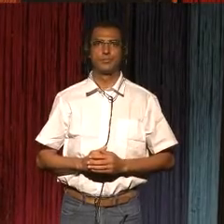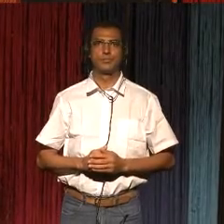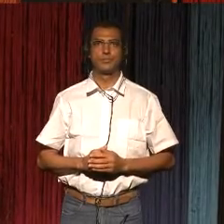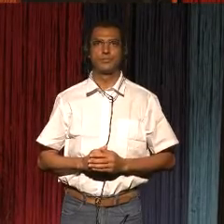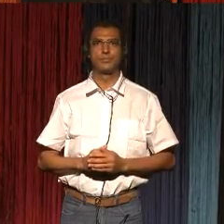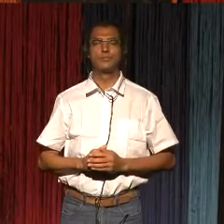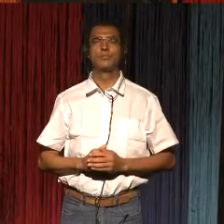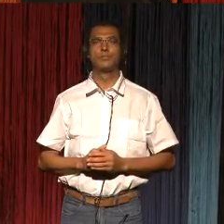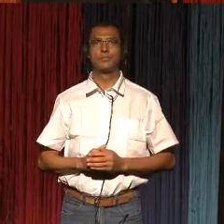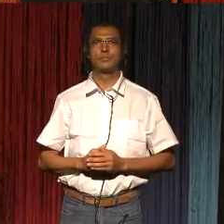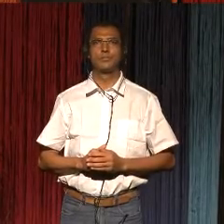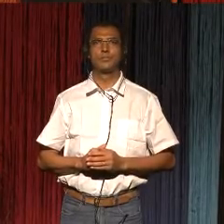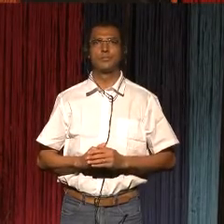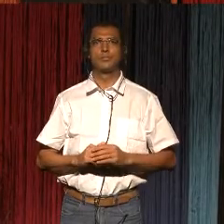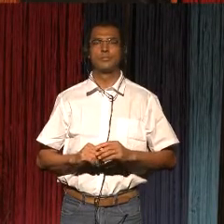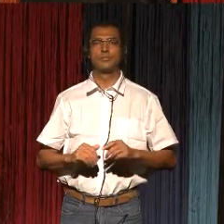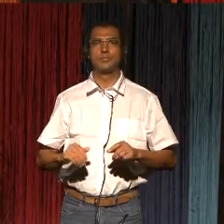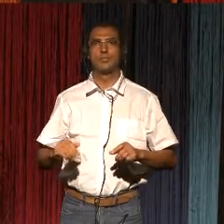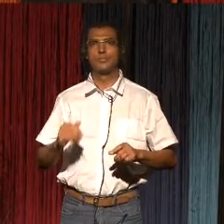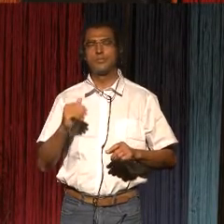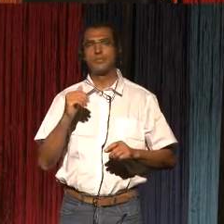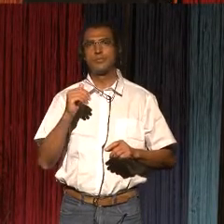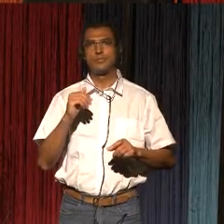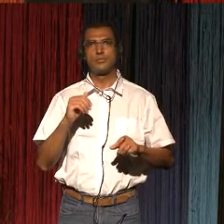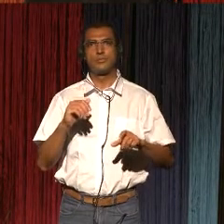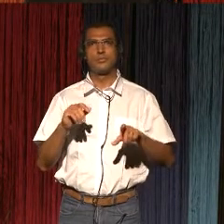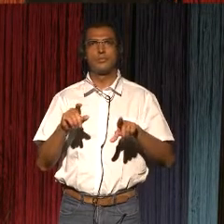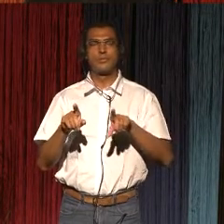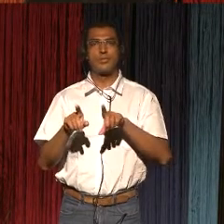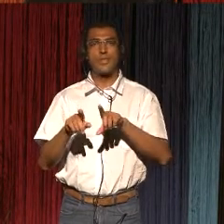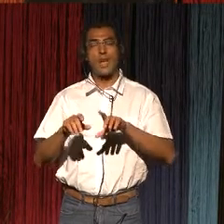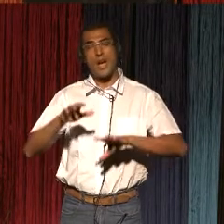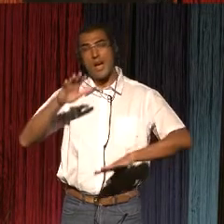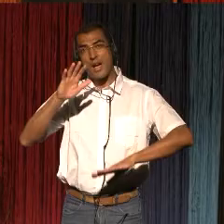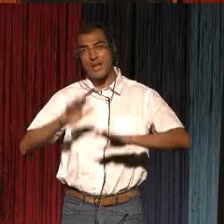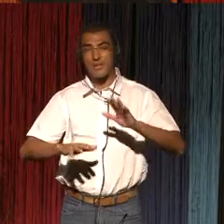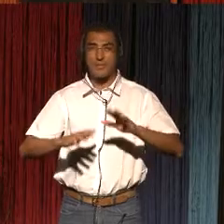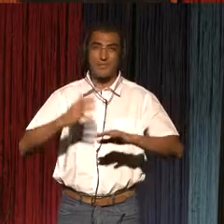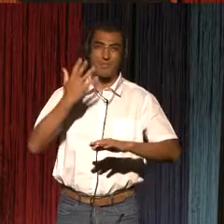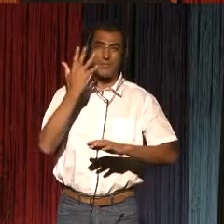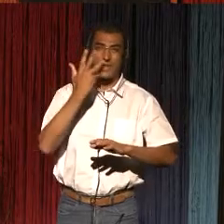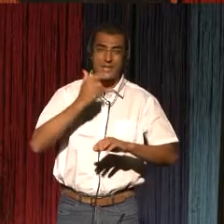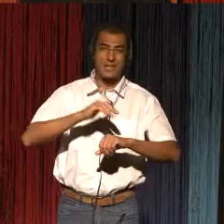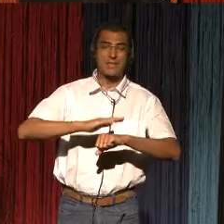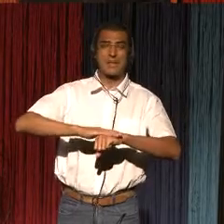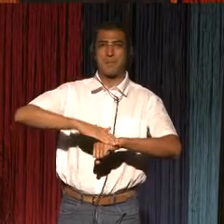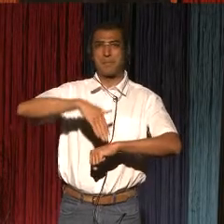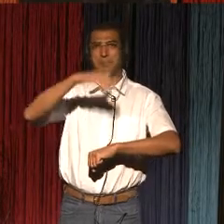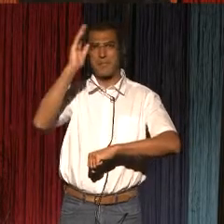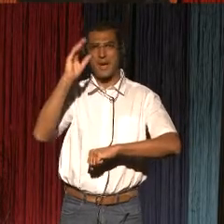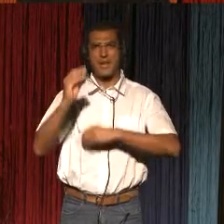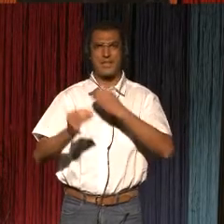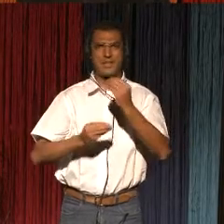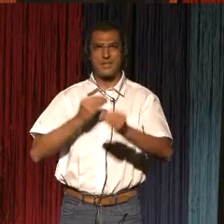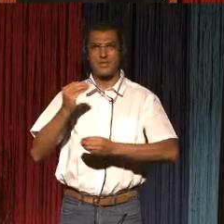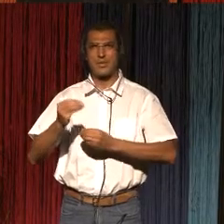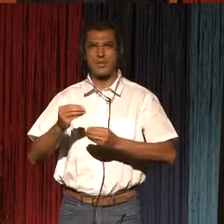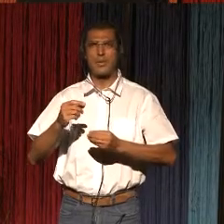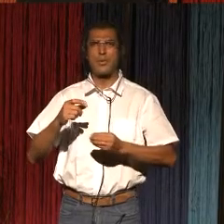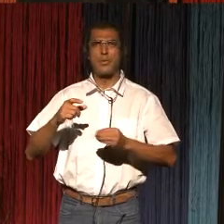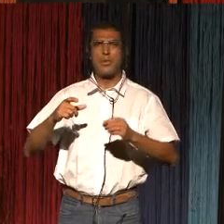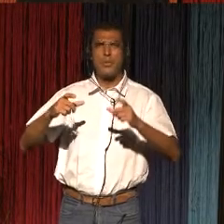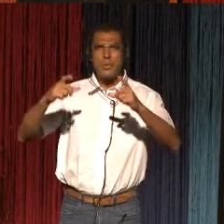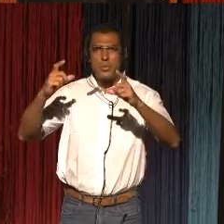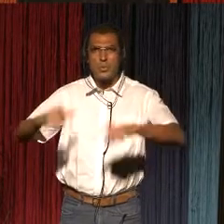Muito frequentemente, as crianças não têm um ambiente amistoso, não deixam os meninos pequenos felizes